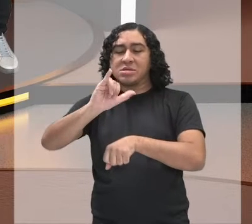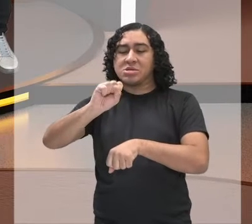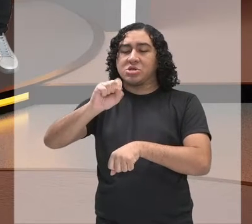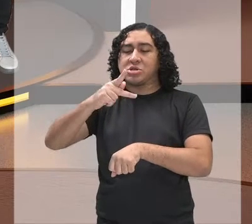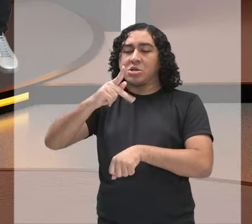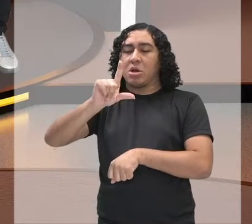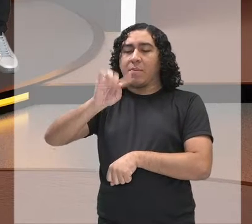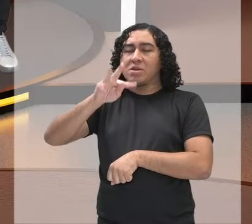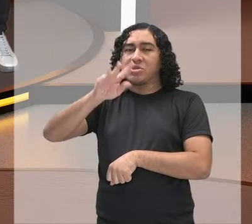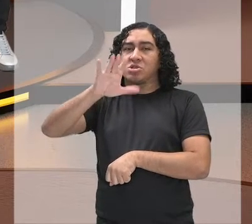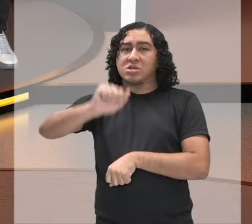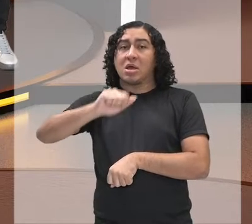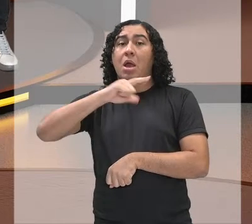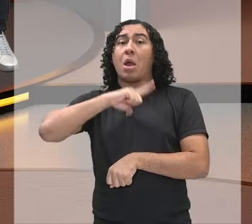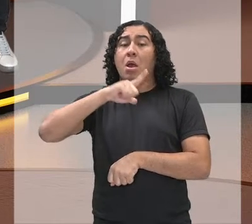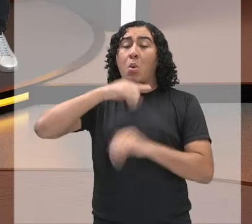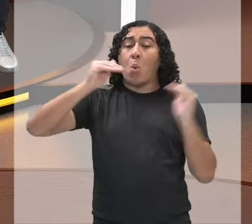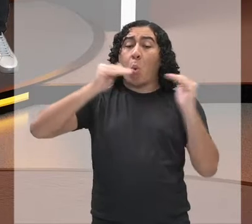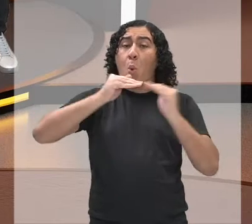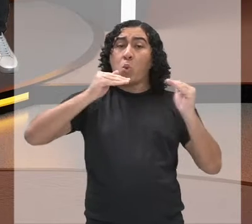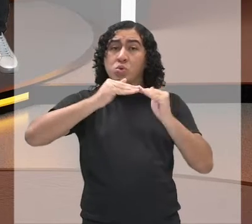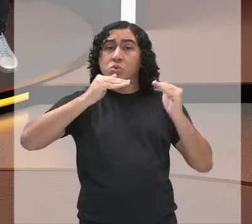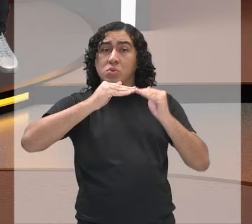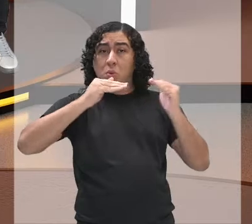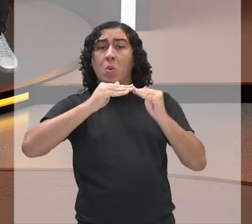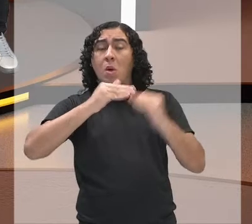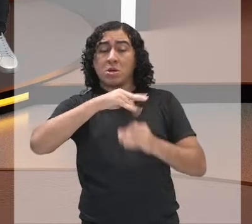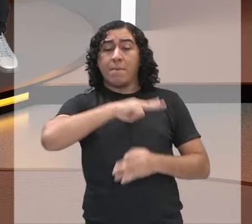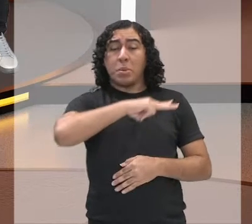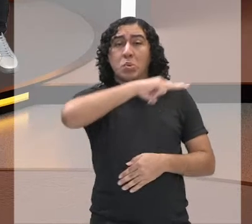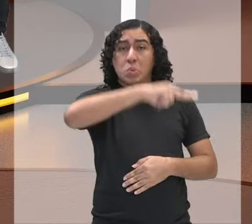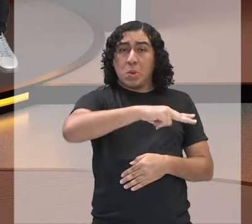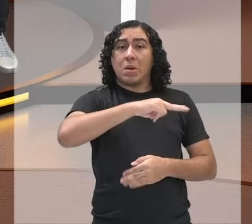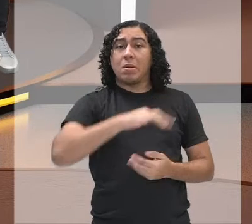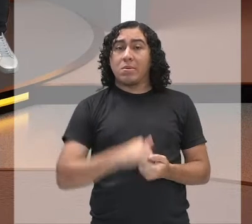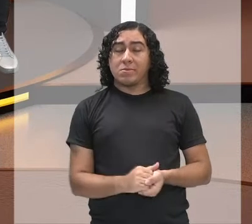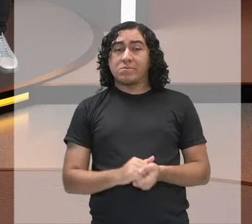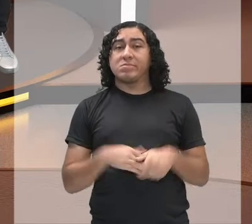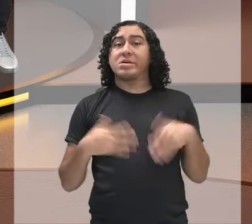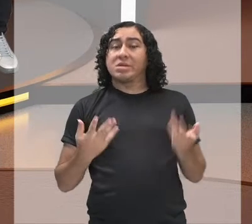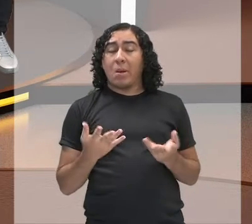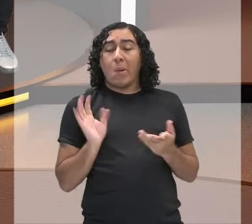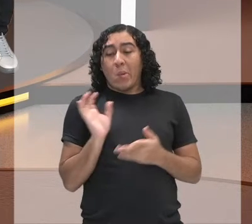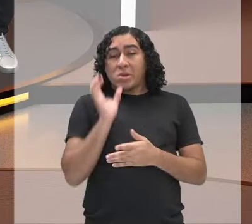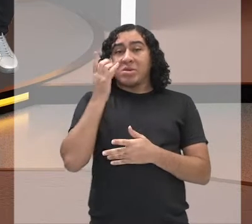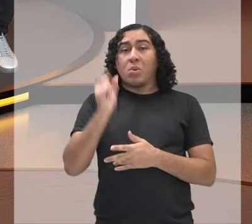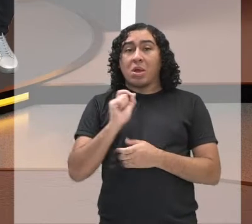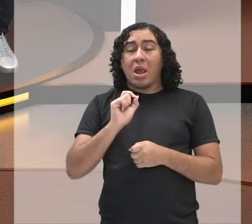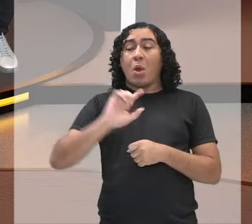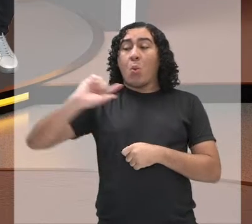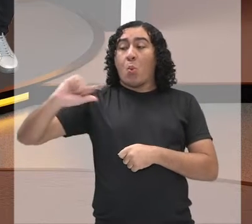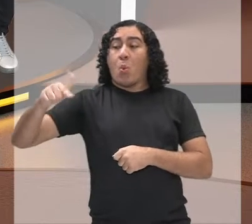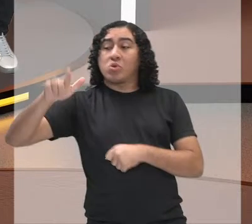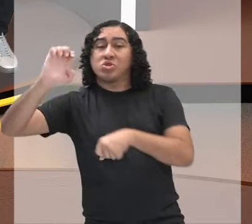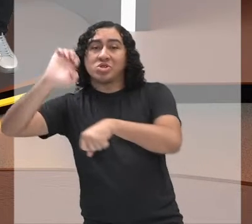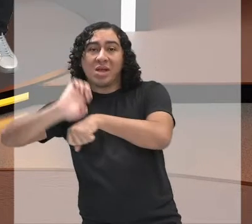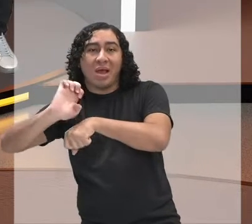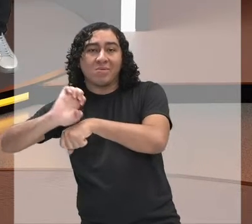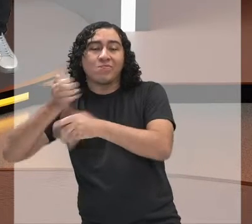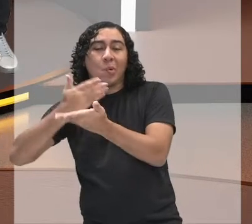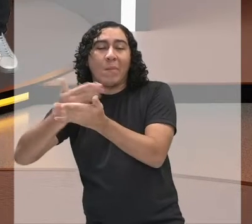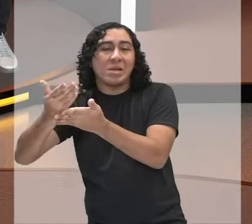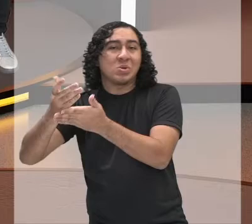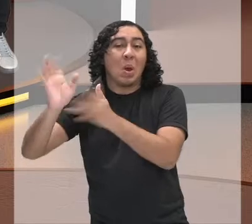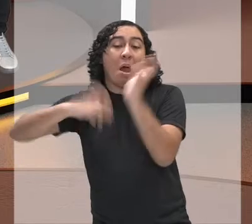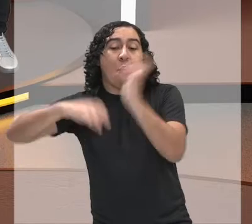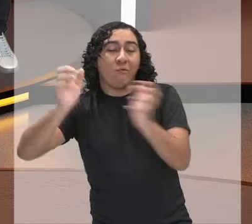que ficou conhecido como Guerra de Independência do Brasil. Conflitos que se deram isoladamente e que